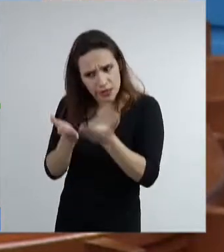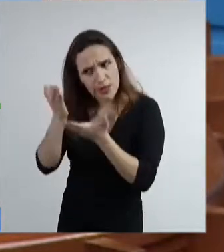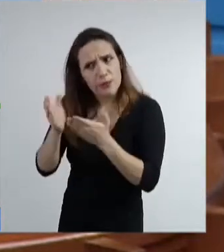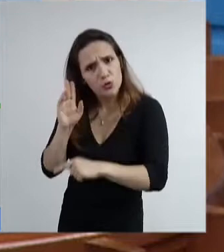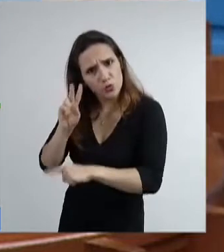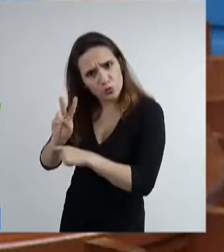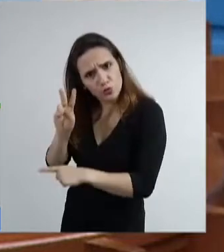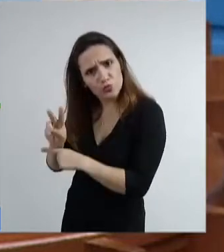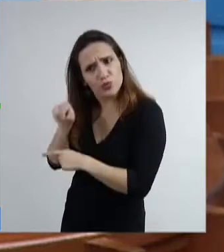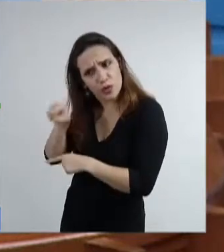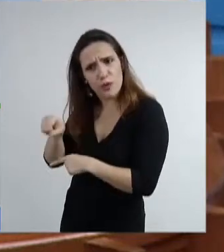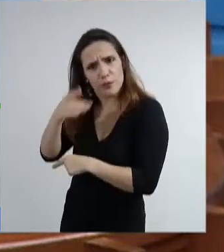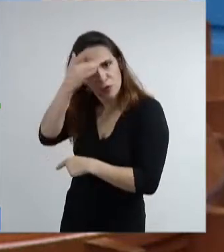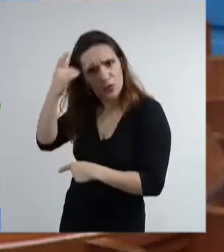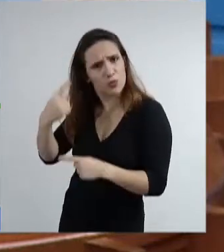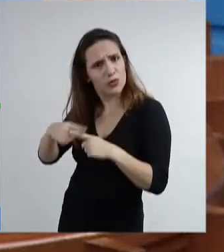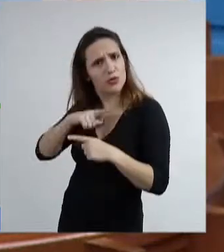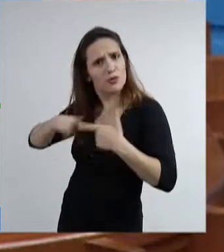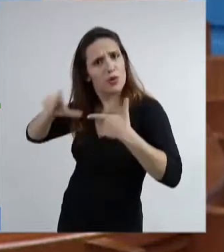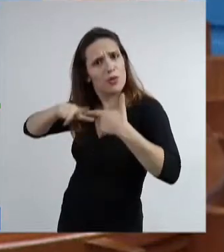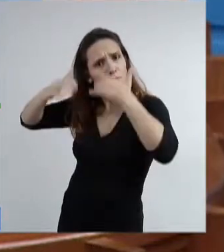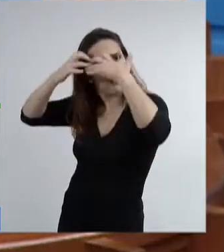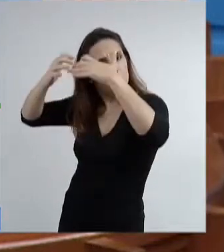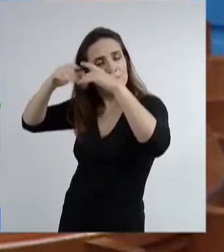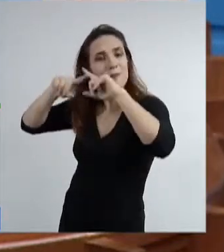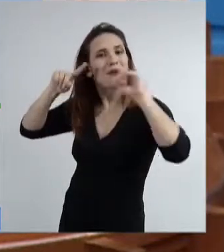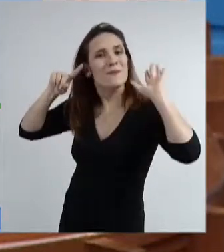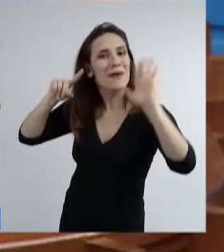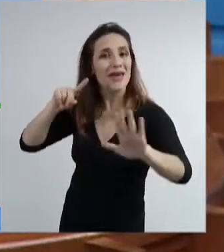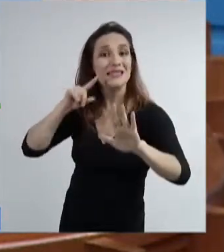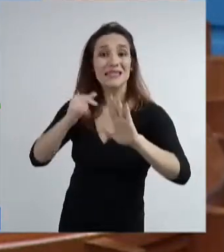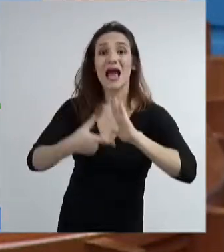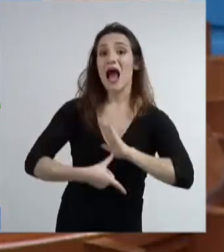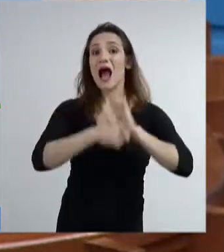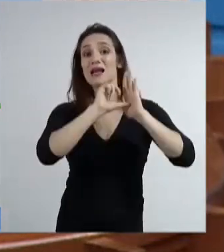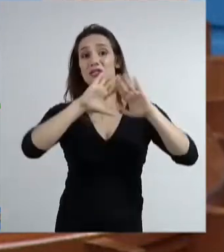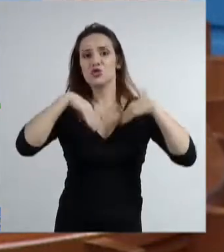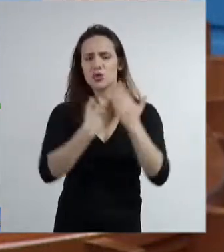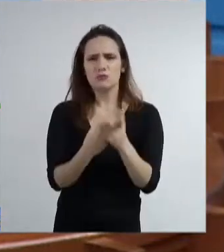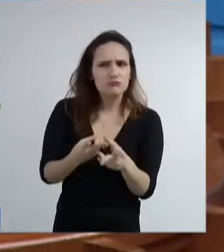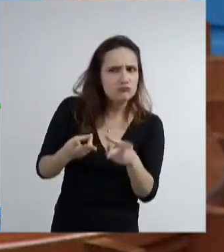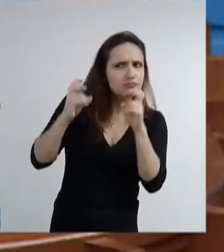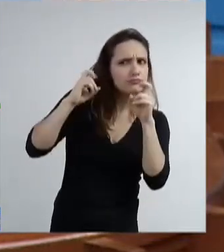Agora, esses sinais poderiam ser percebidos na própria escola, e não foram.